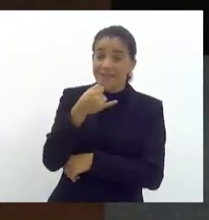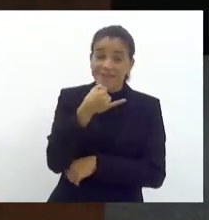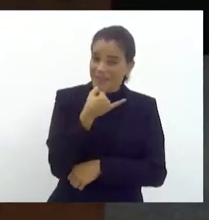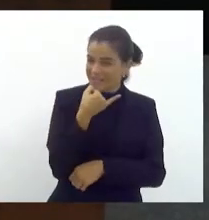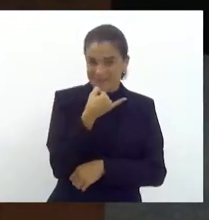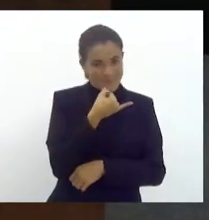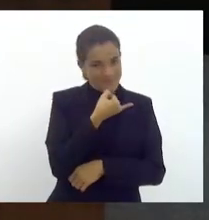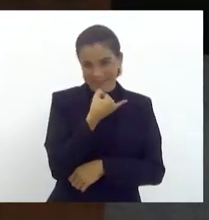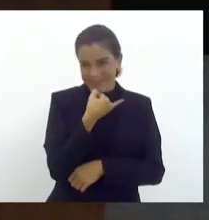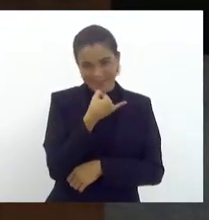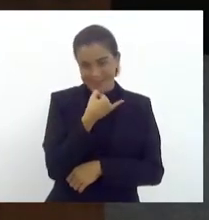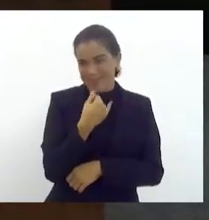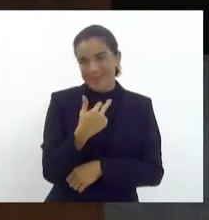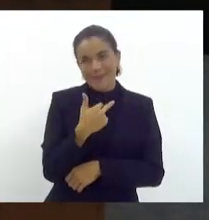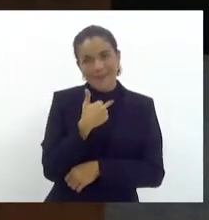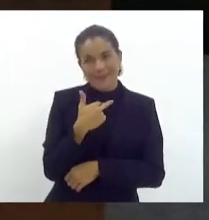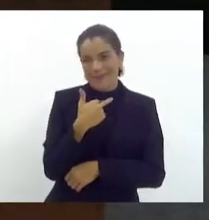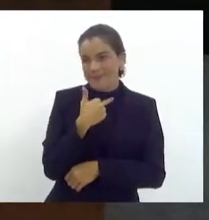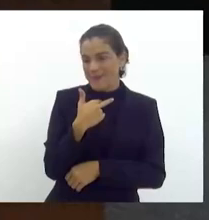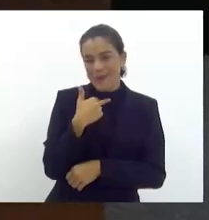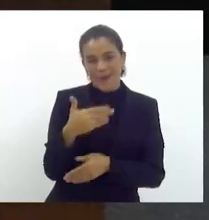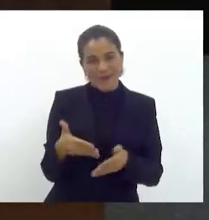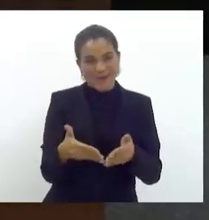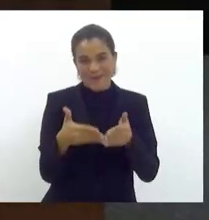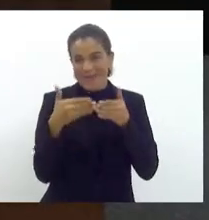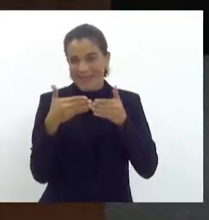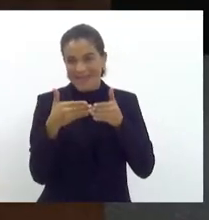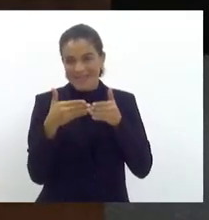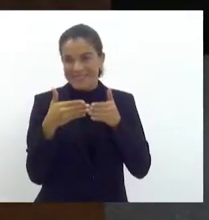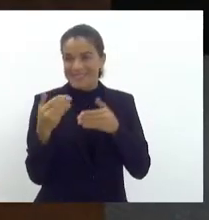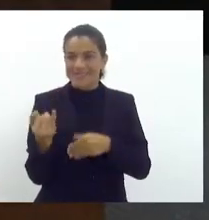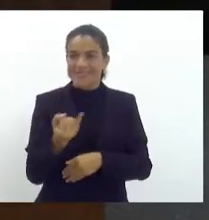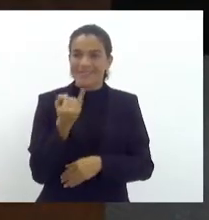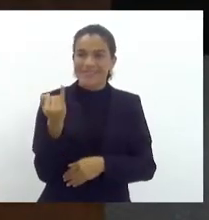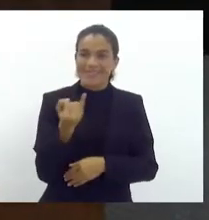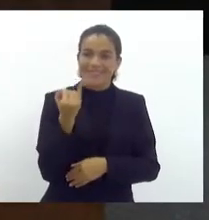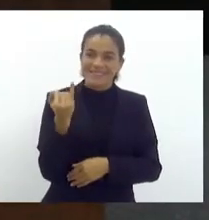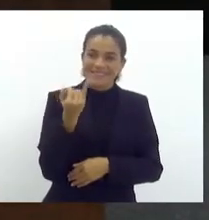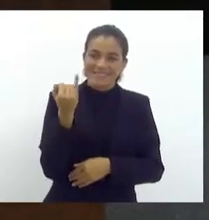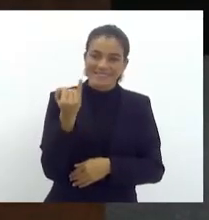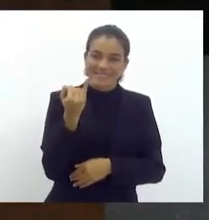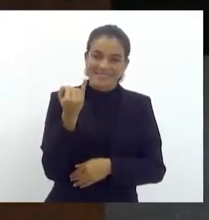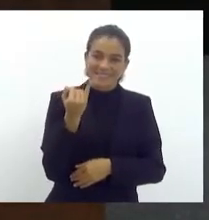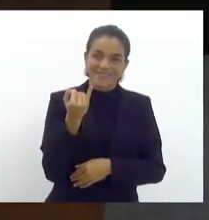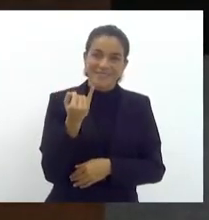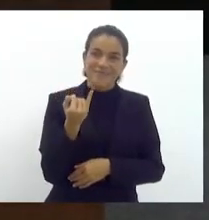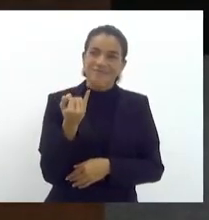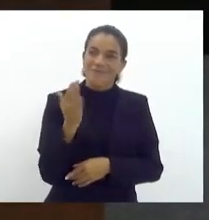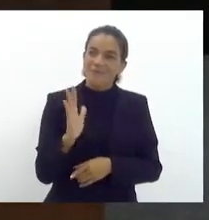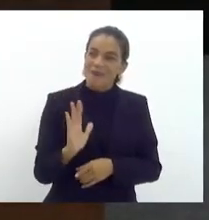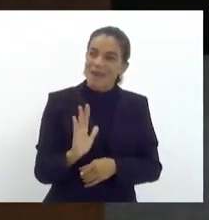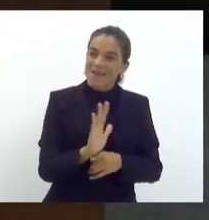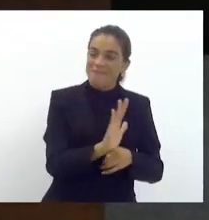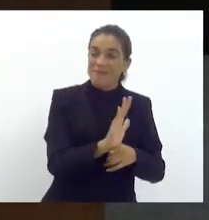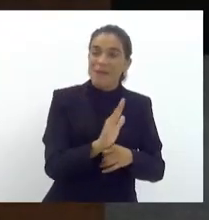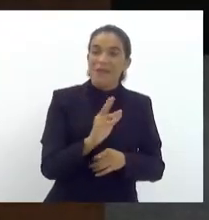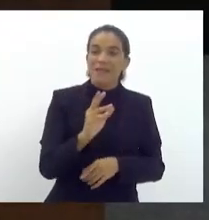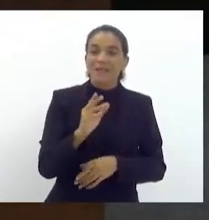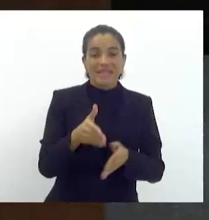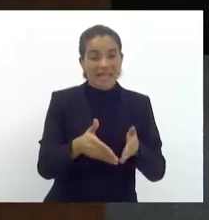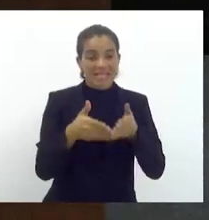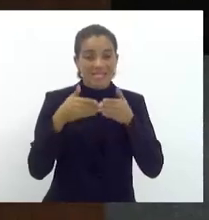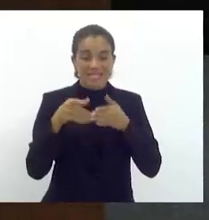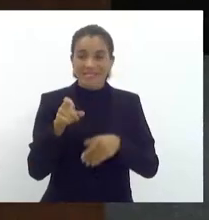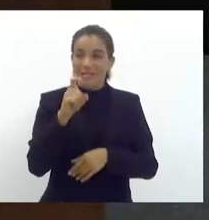ele não vai poder ter o recesso importante para o benefício da licença paternidade